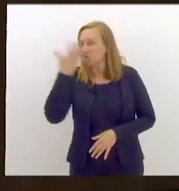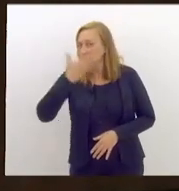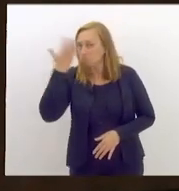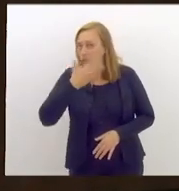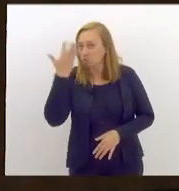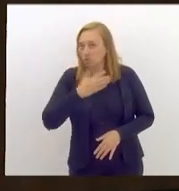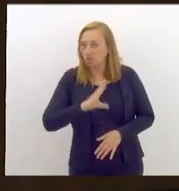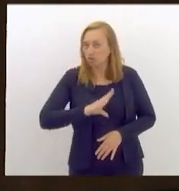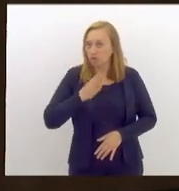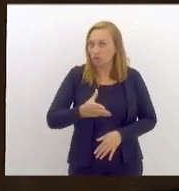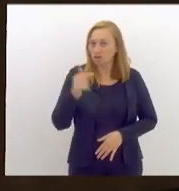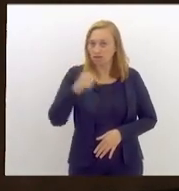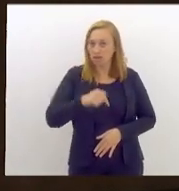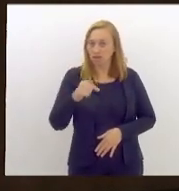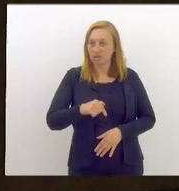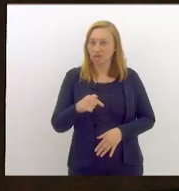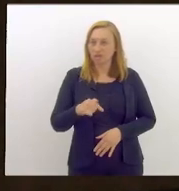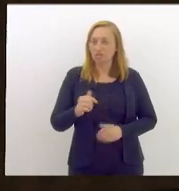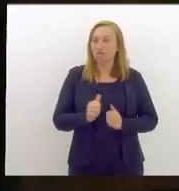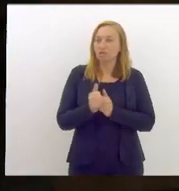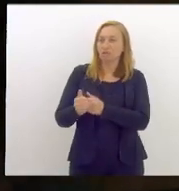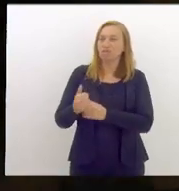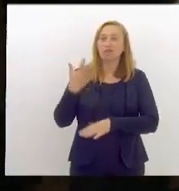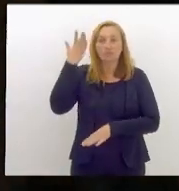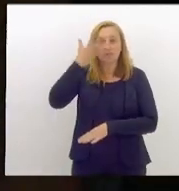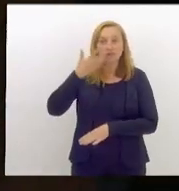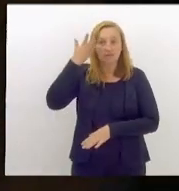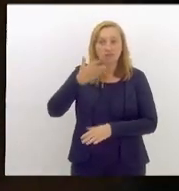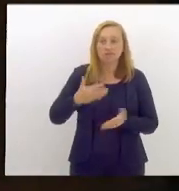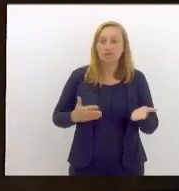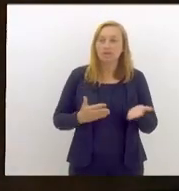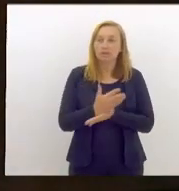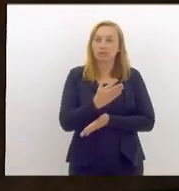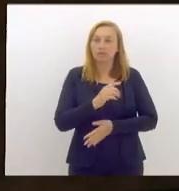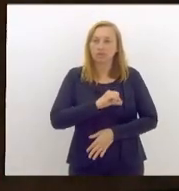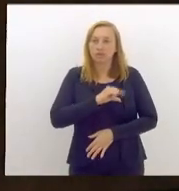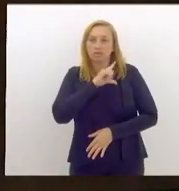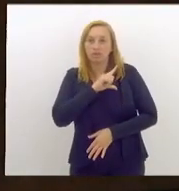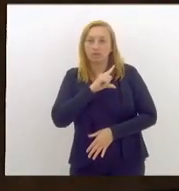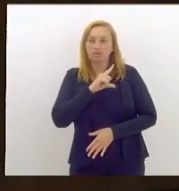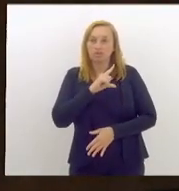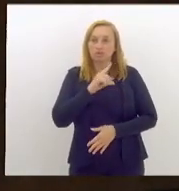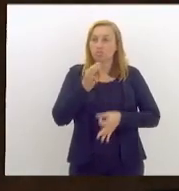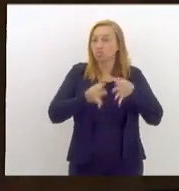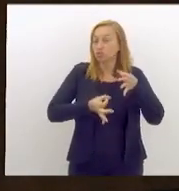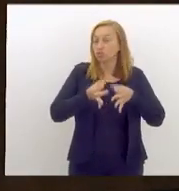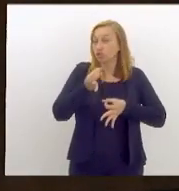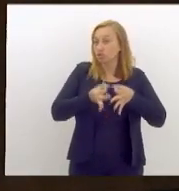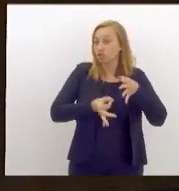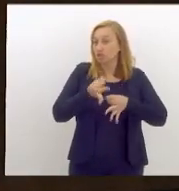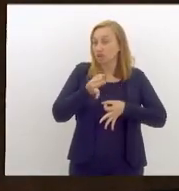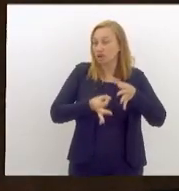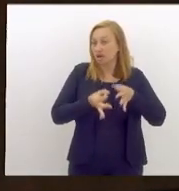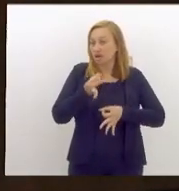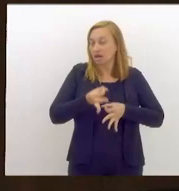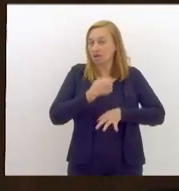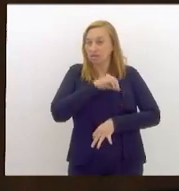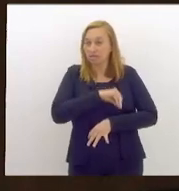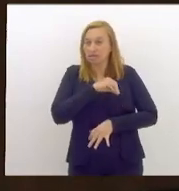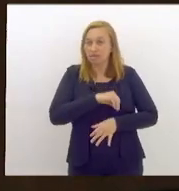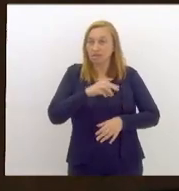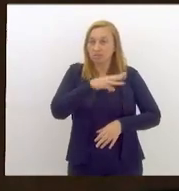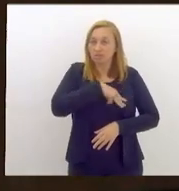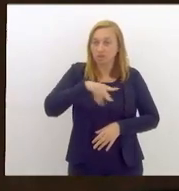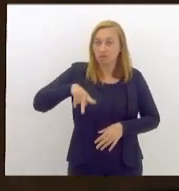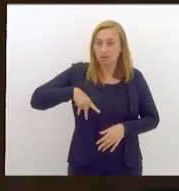valentia dessas aqui quando vem mensagens pra provar aumento do Judiciário quando vem mensagem para momento o mistério